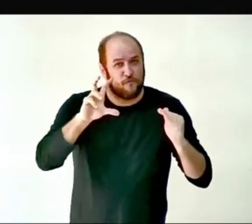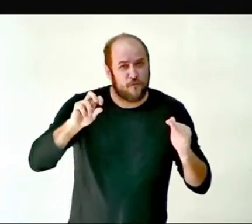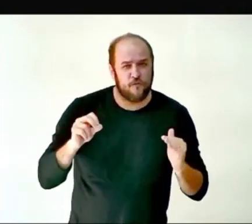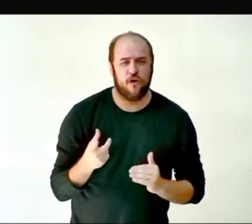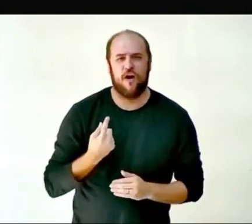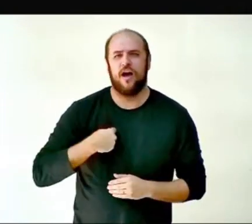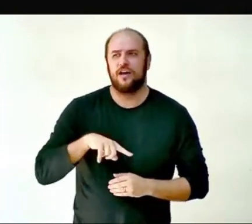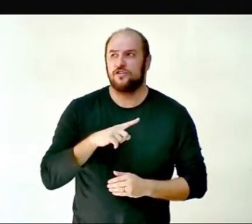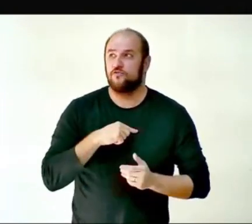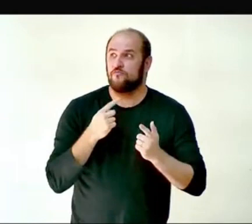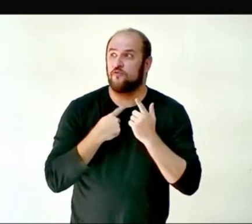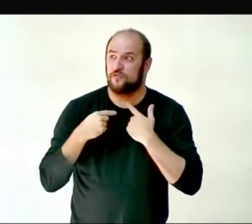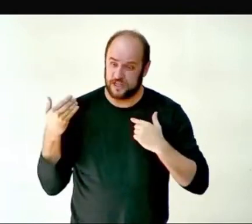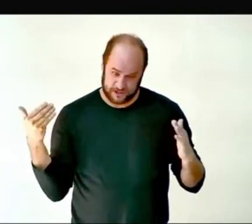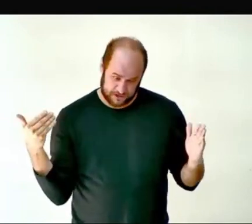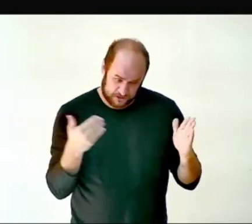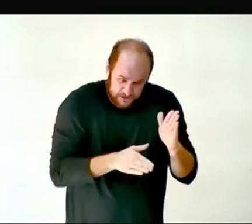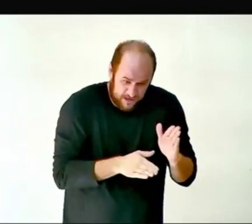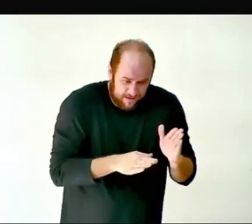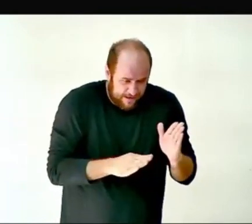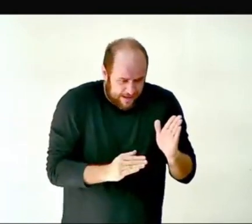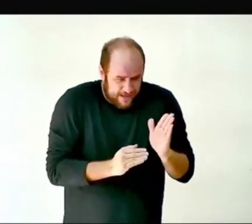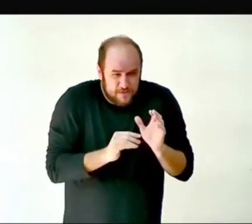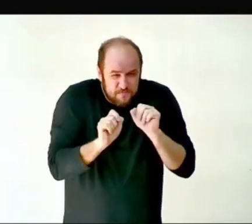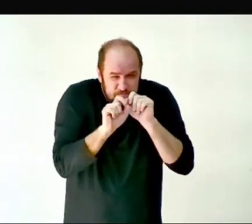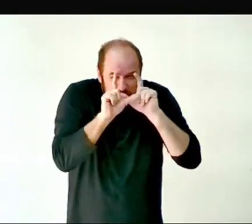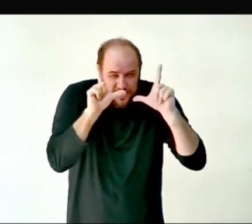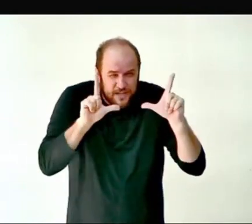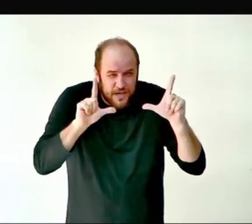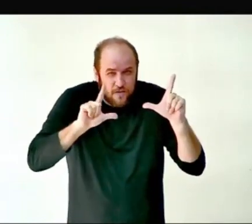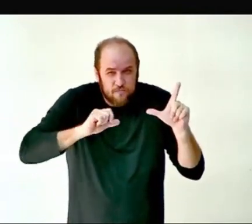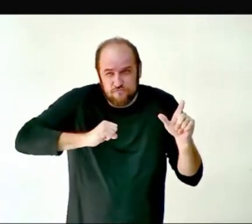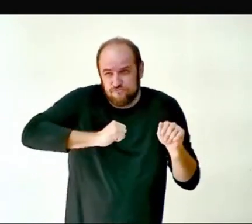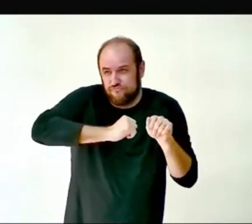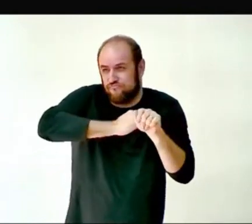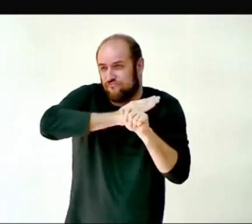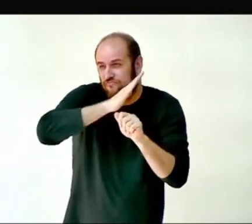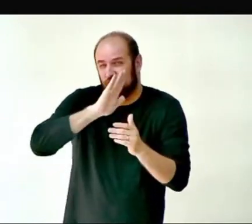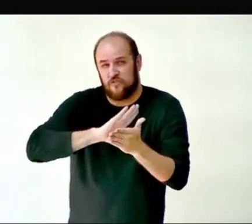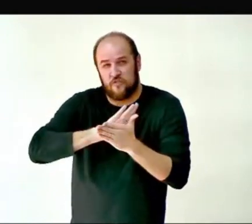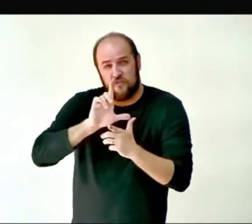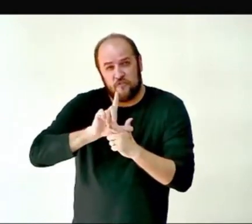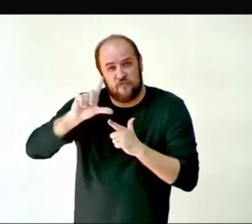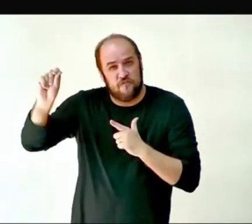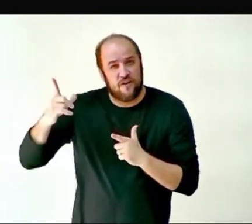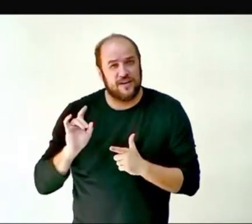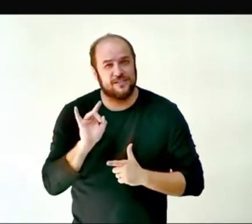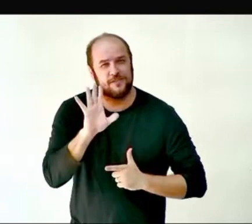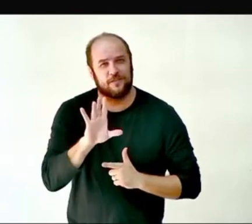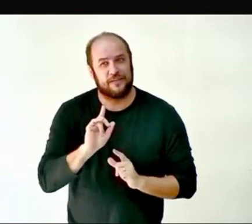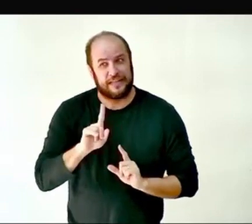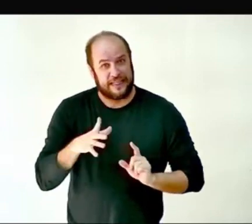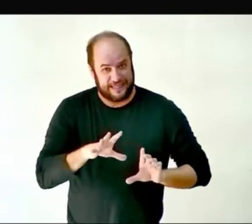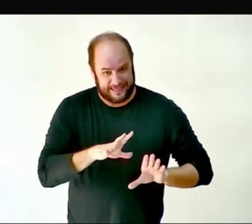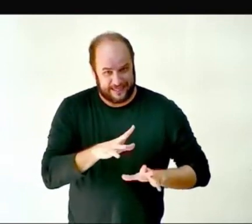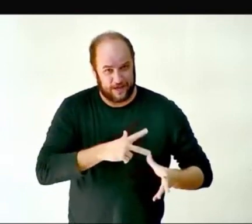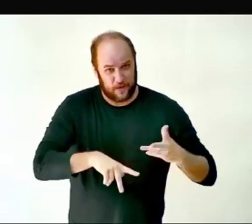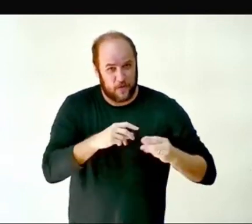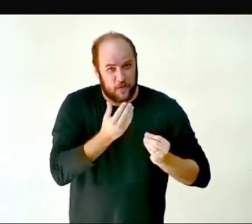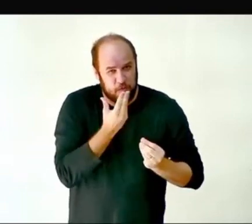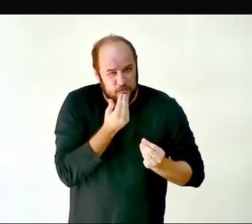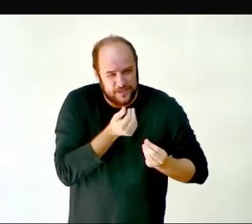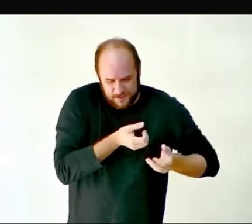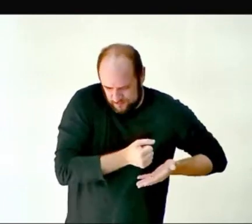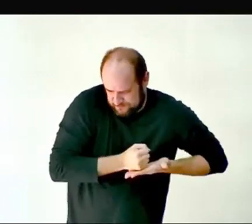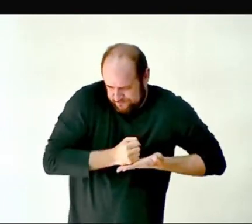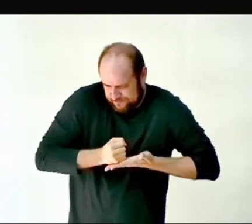por chegar bem cedinho e sair bem tarde, de preferência levando uns bolinhos de chuva junto para casa. Ah, casa